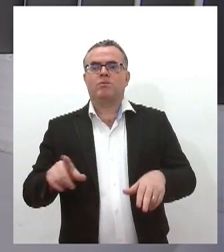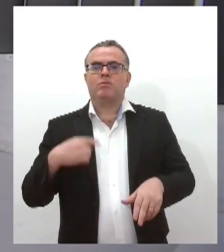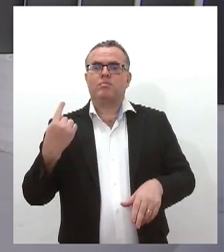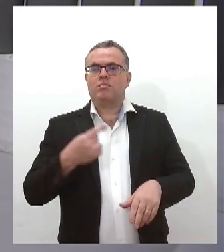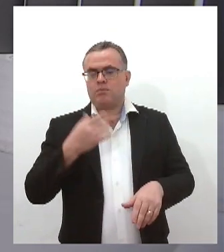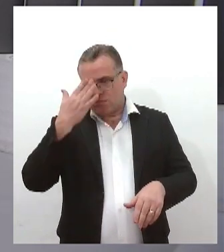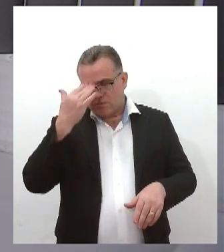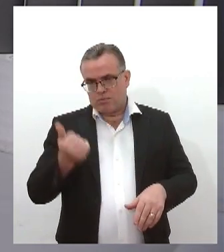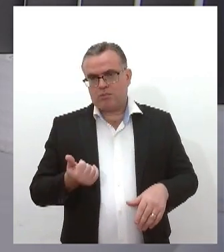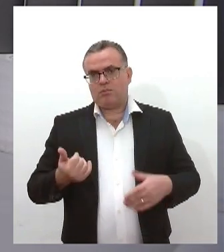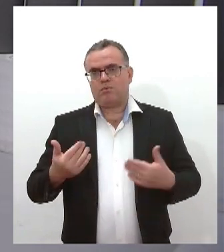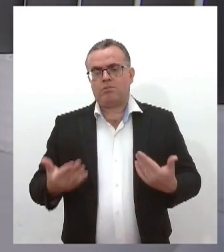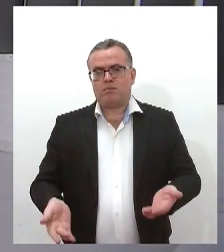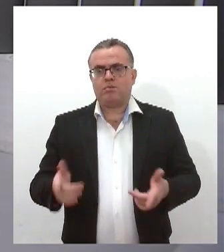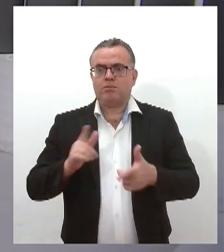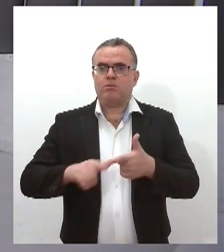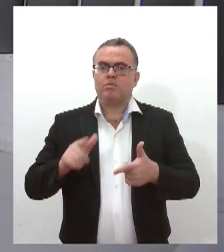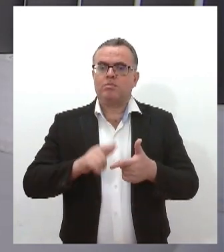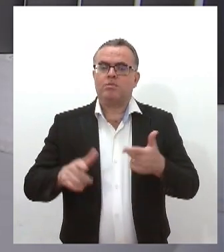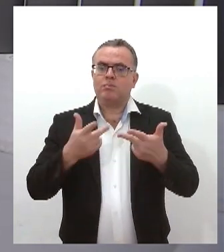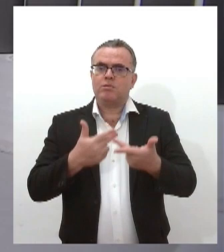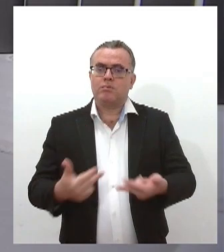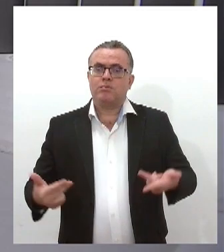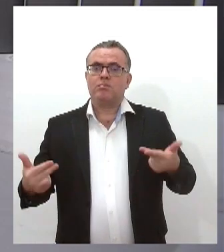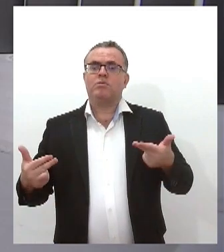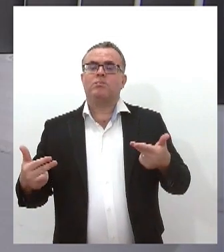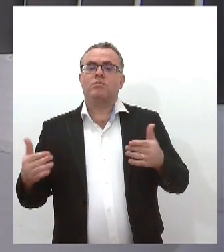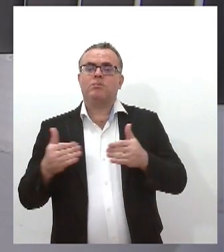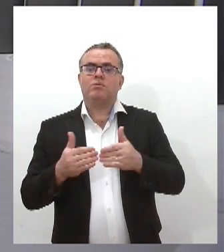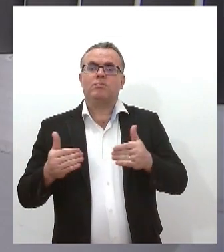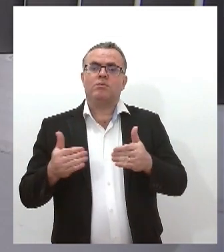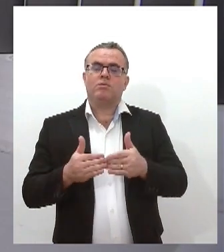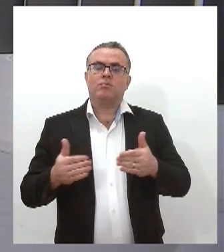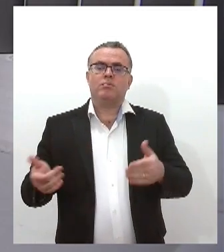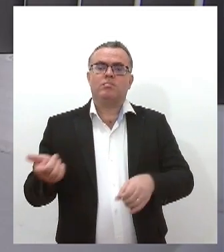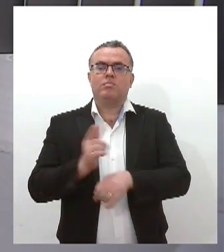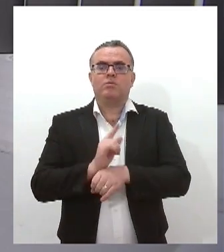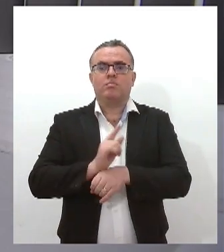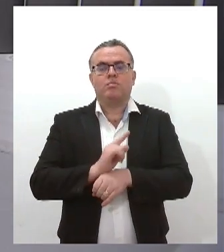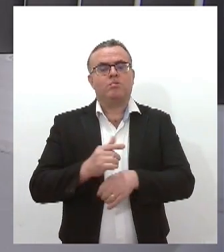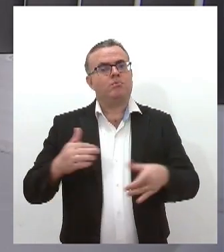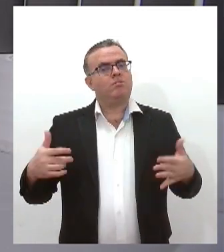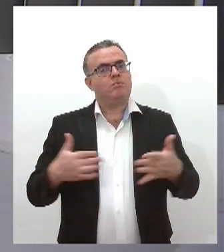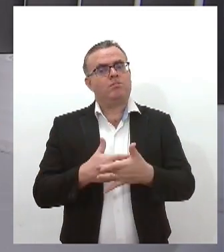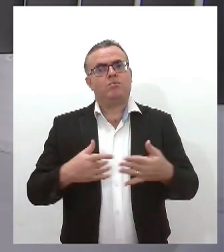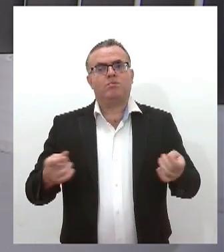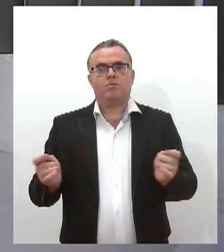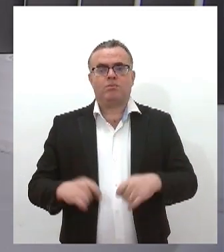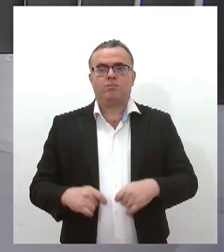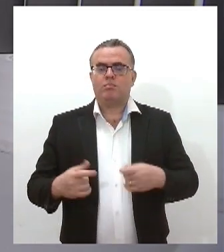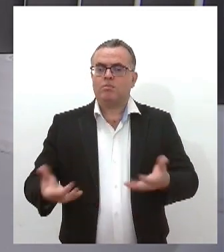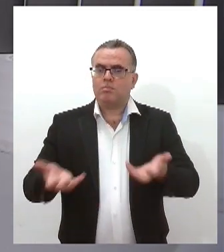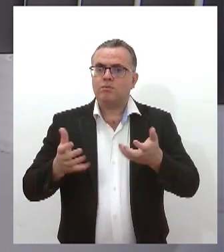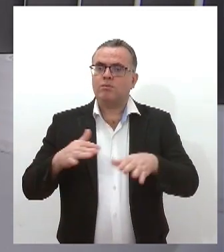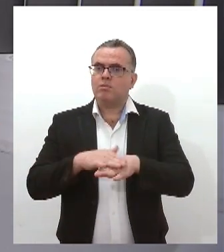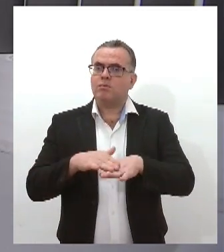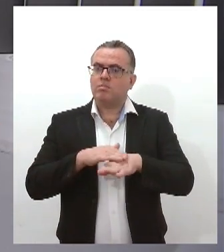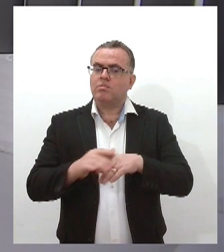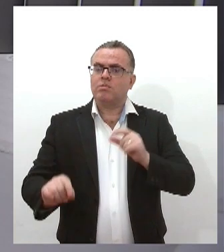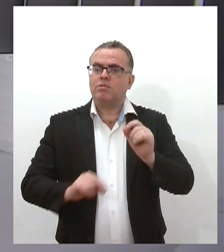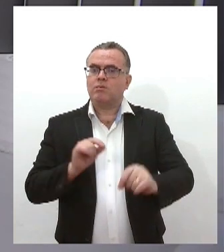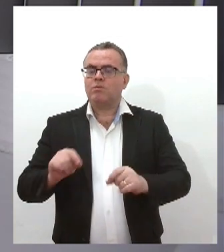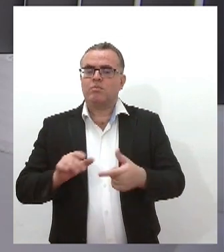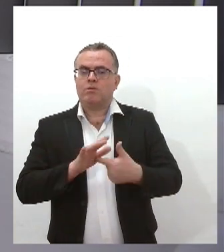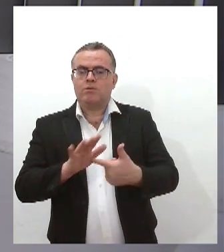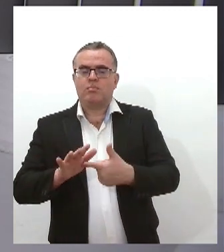as problemáticas, né, envolvendo aí a gestão das cidades. Samuel, eu queria que você falasse para a gente a respeito desse desafio, porque assim